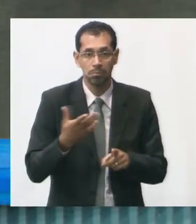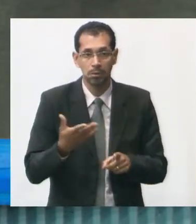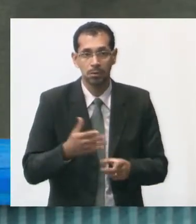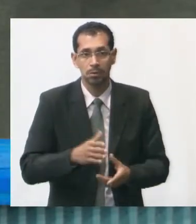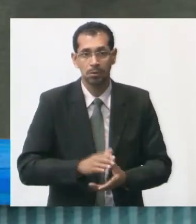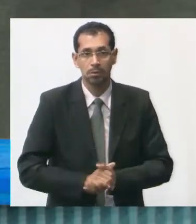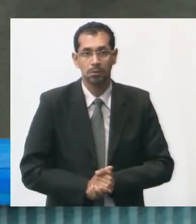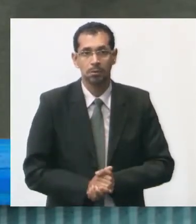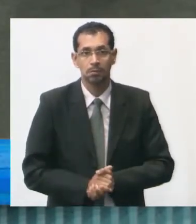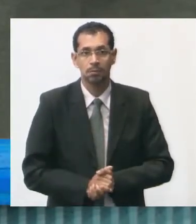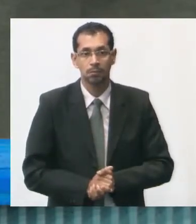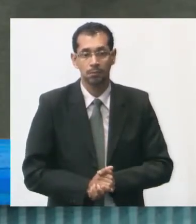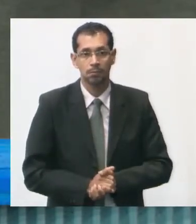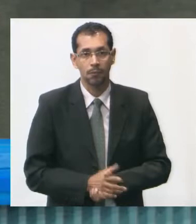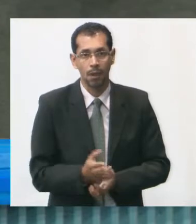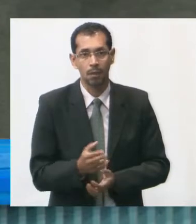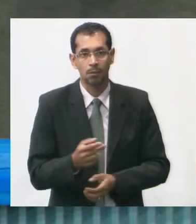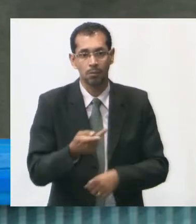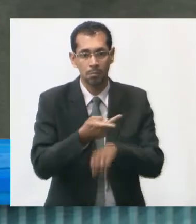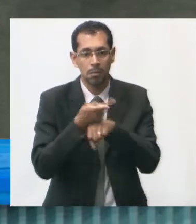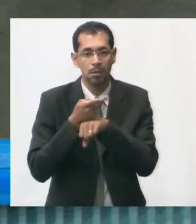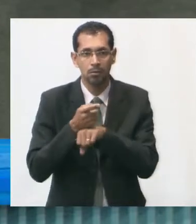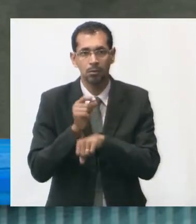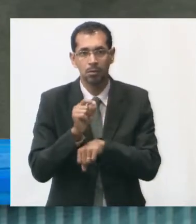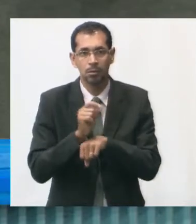milhões de dólares